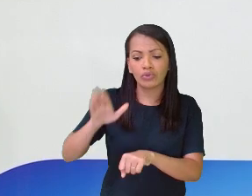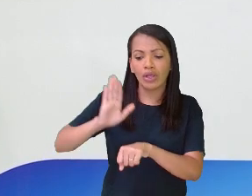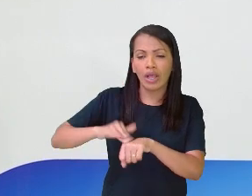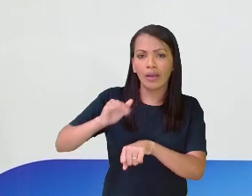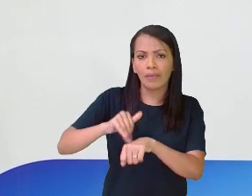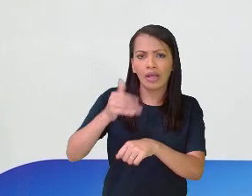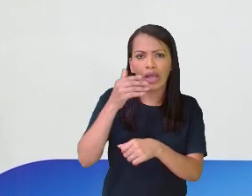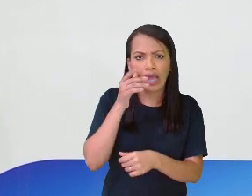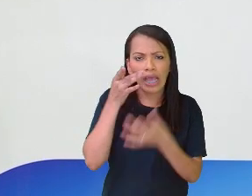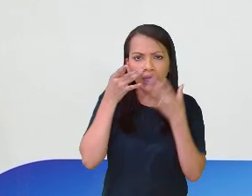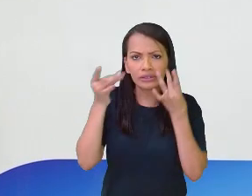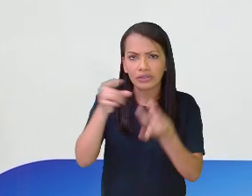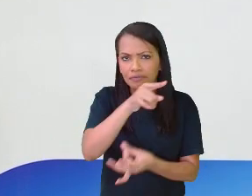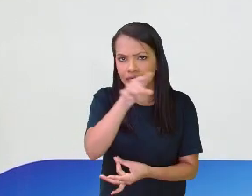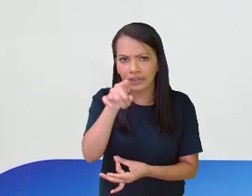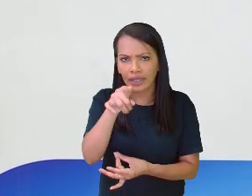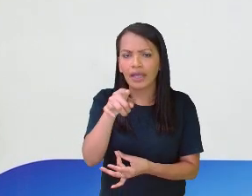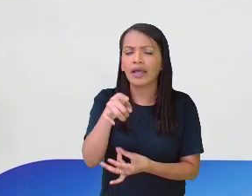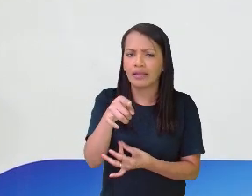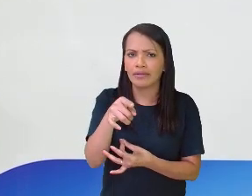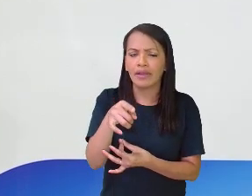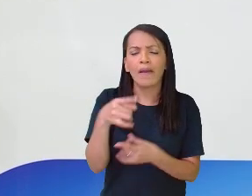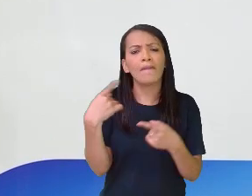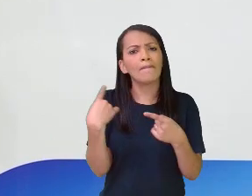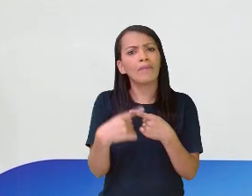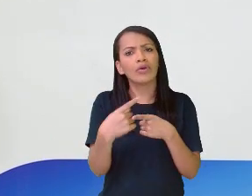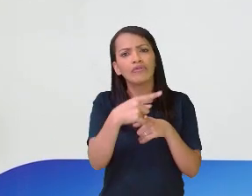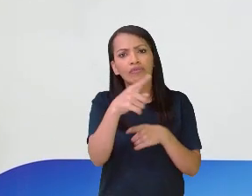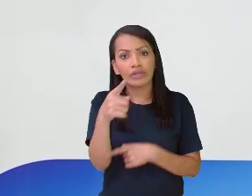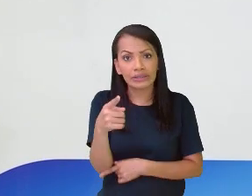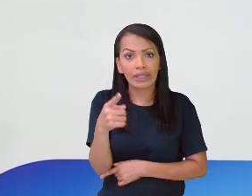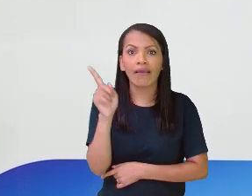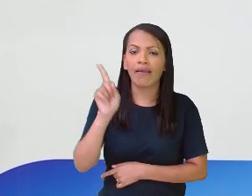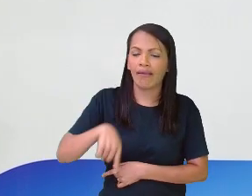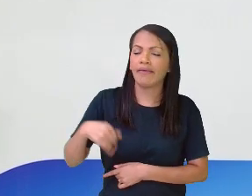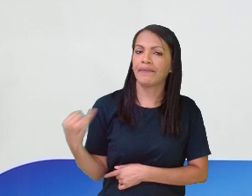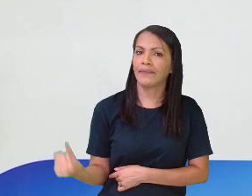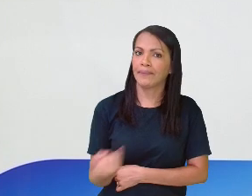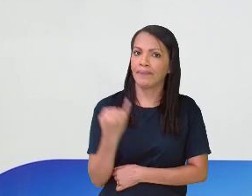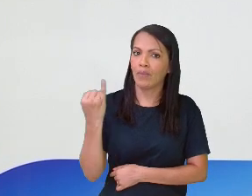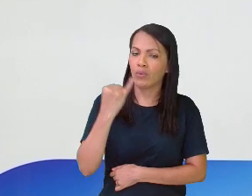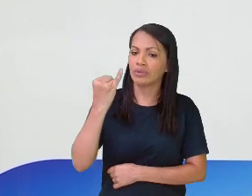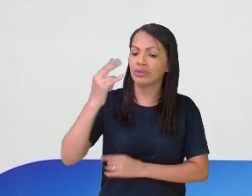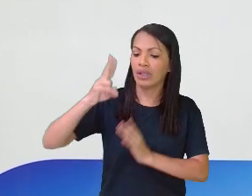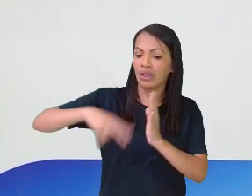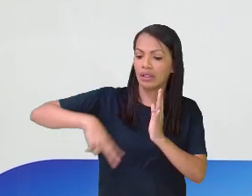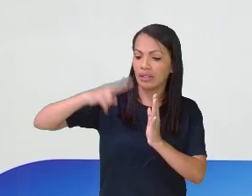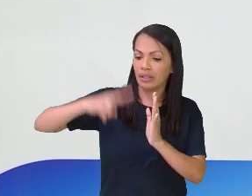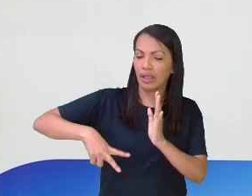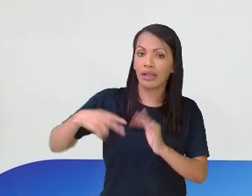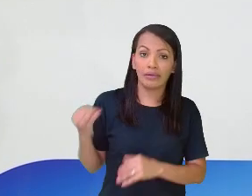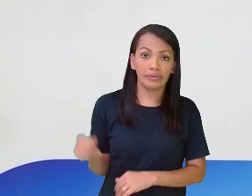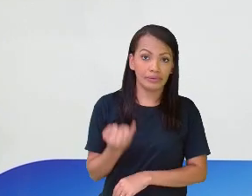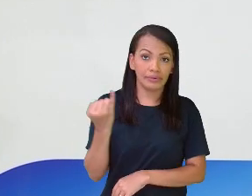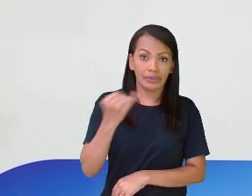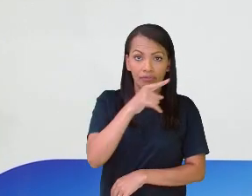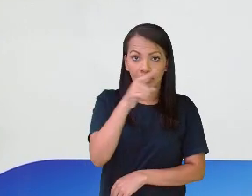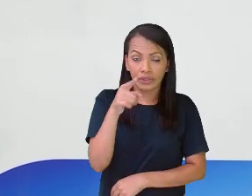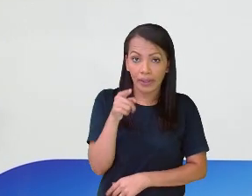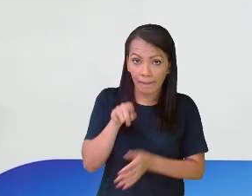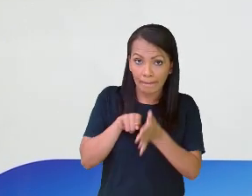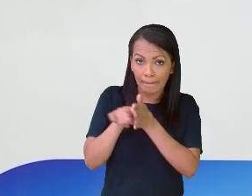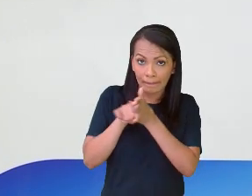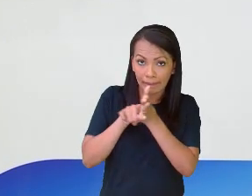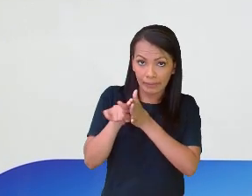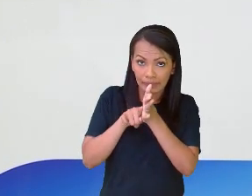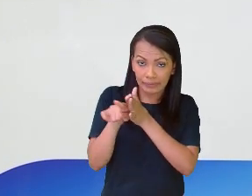porque eu queria mostrar para vocês a importância de vocês lerem a reportagem novamente e vocês pesquisarem, tá